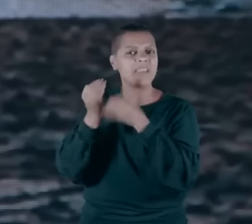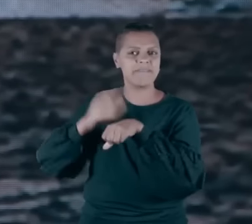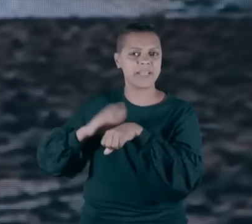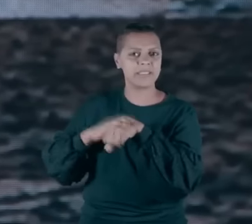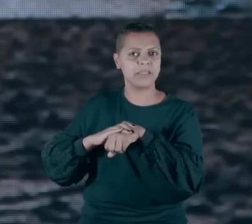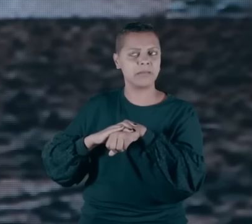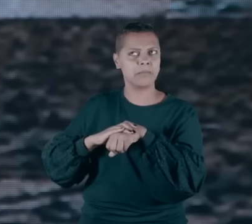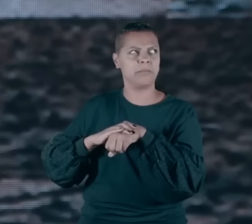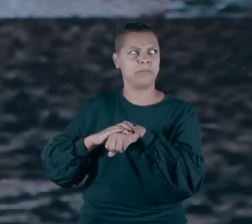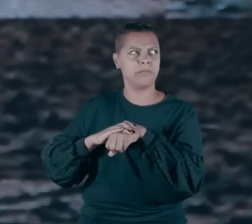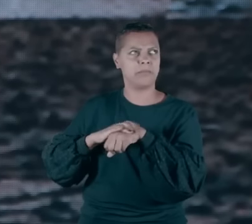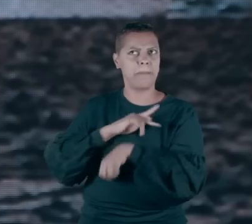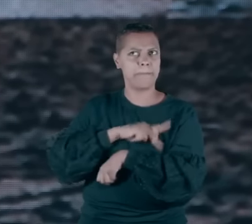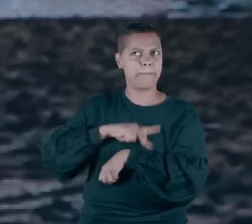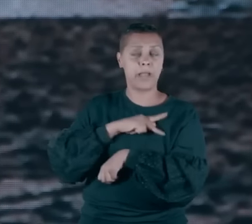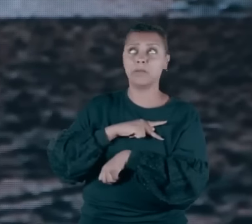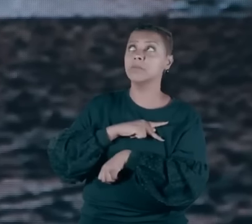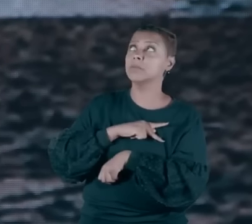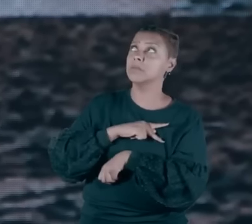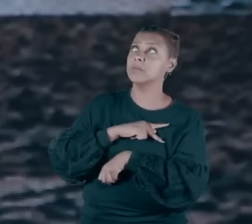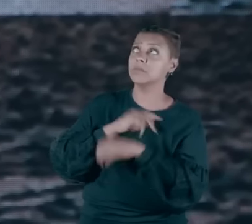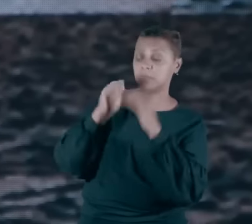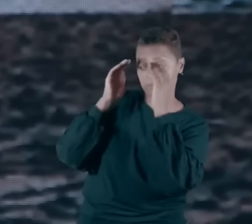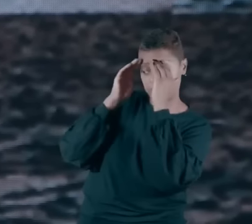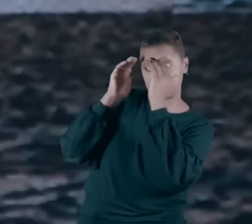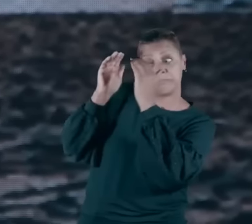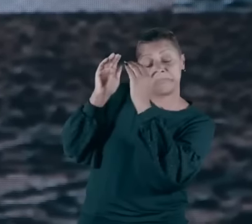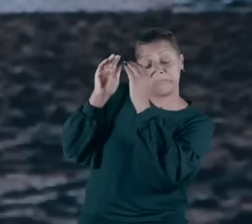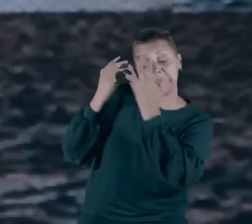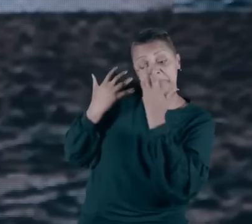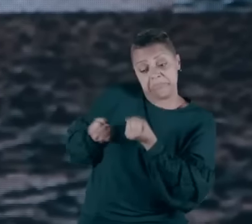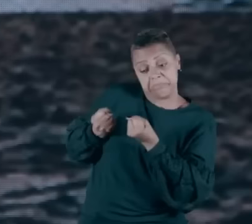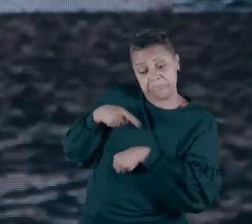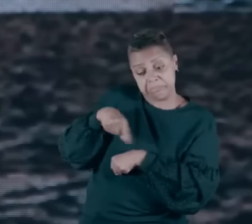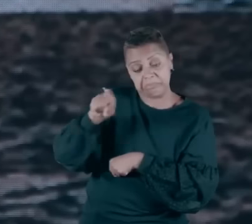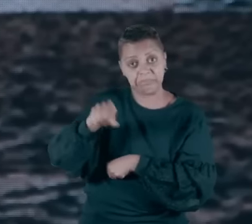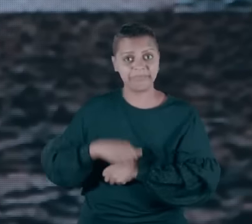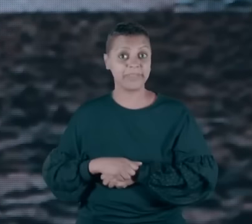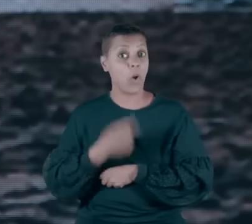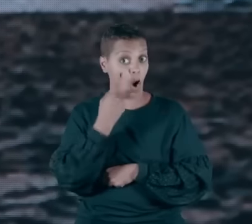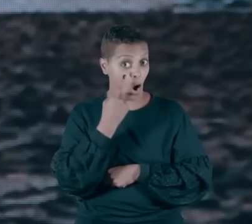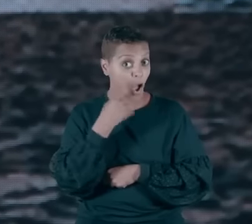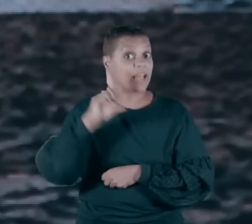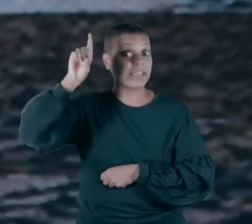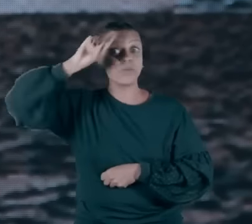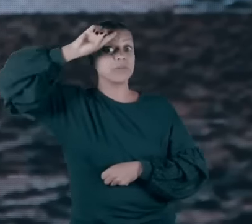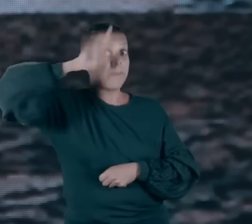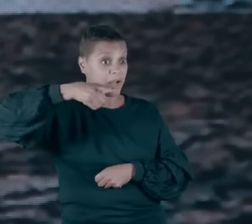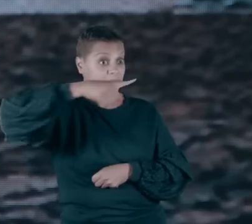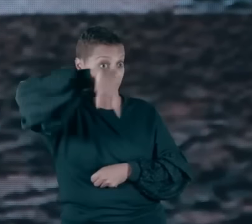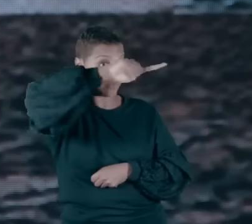fez obedeceu então diga assim Deus dá o comando e a gente tem que